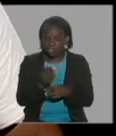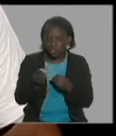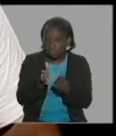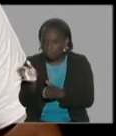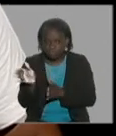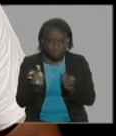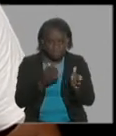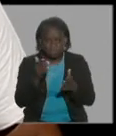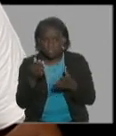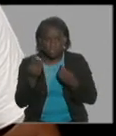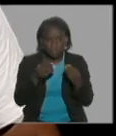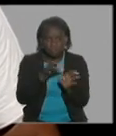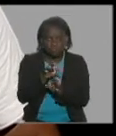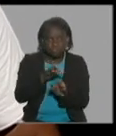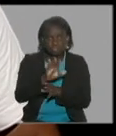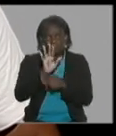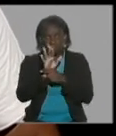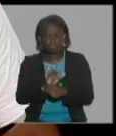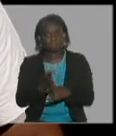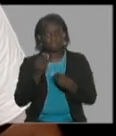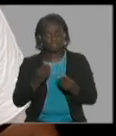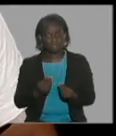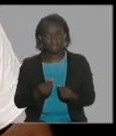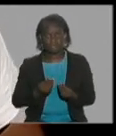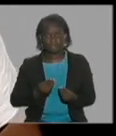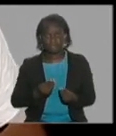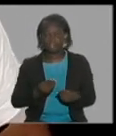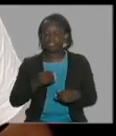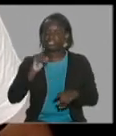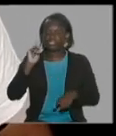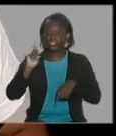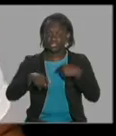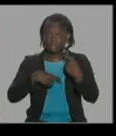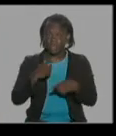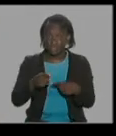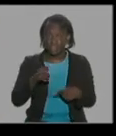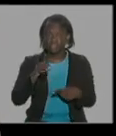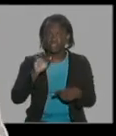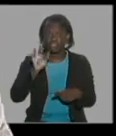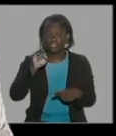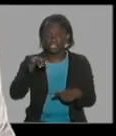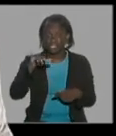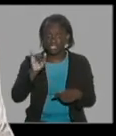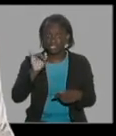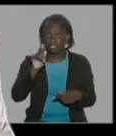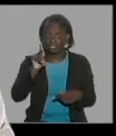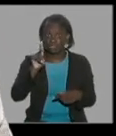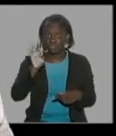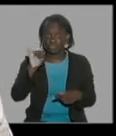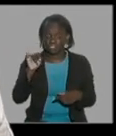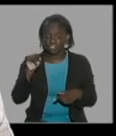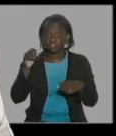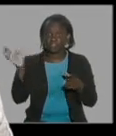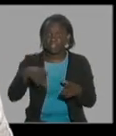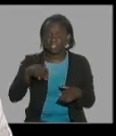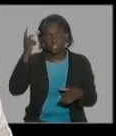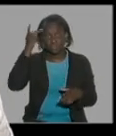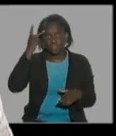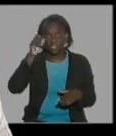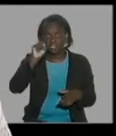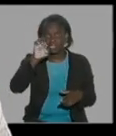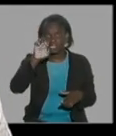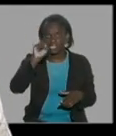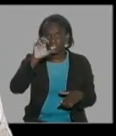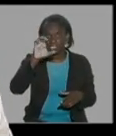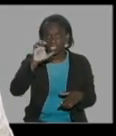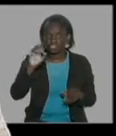vários caminhos, várias orientações, me ajudou muito. E logo depois o Femi Kuti veio fazer um show no Sesc de Santo André, em